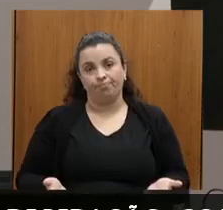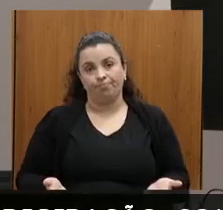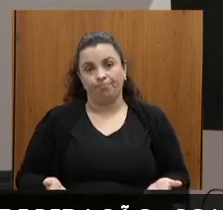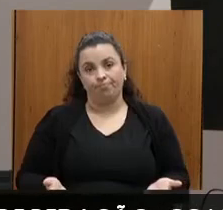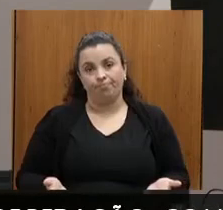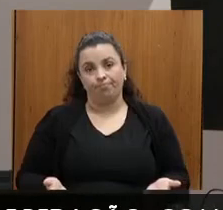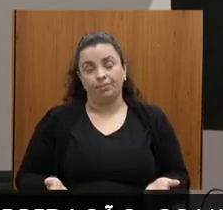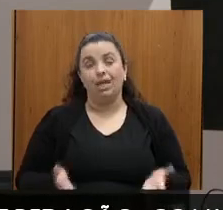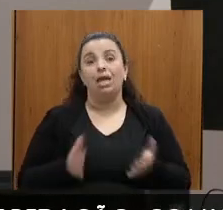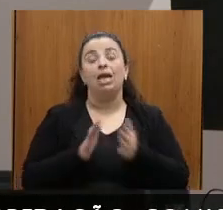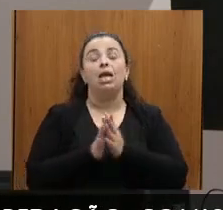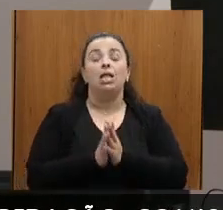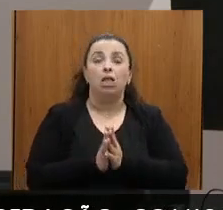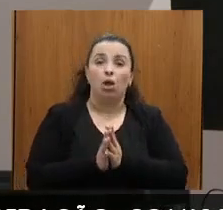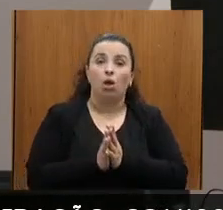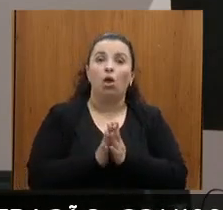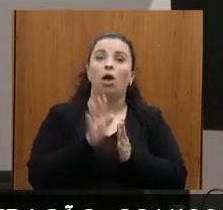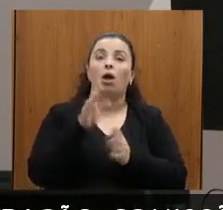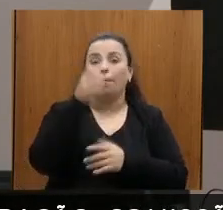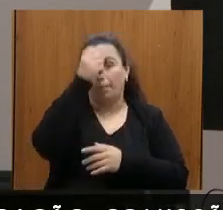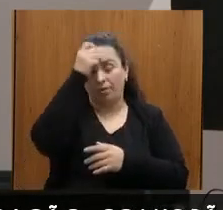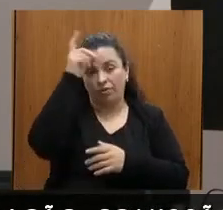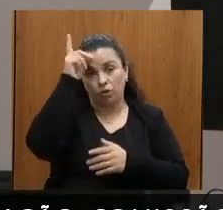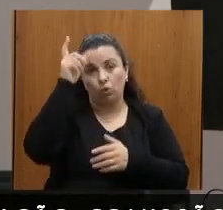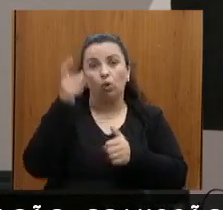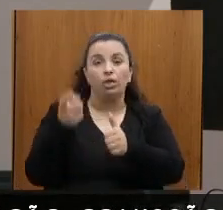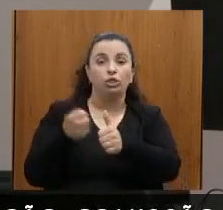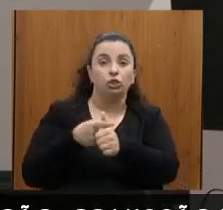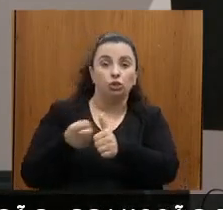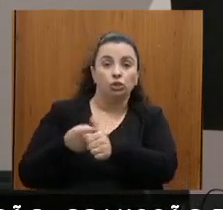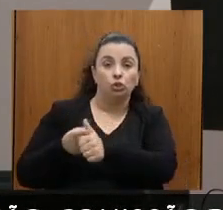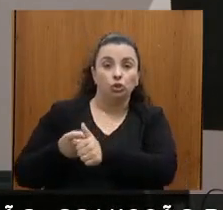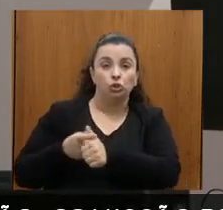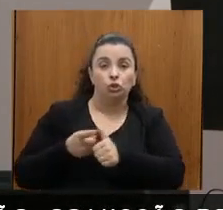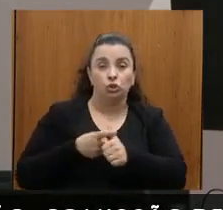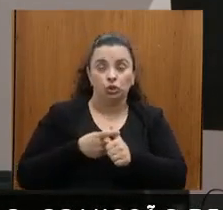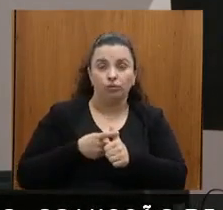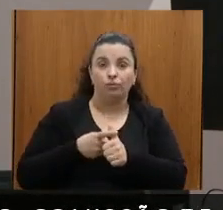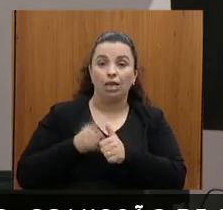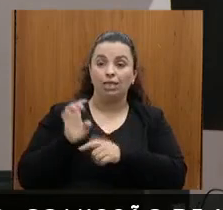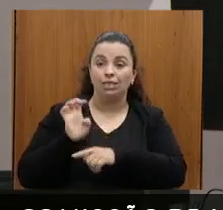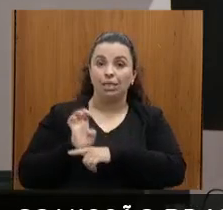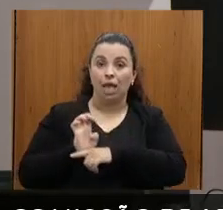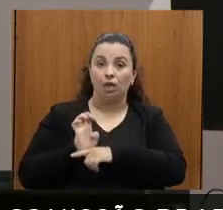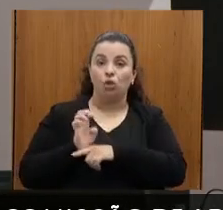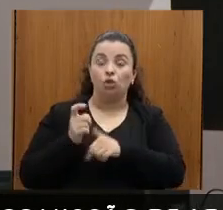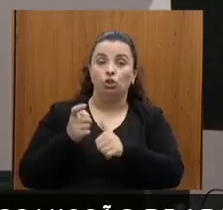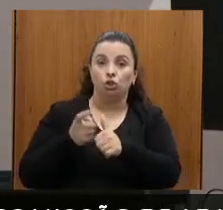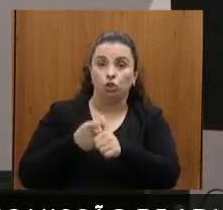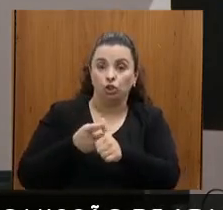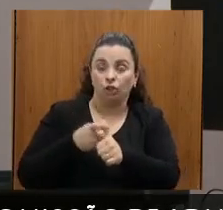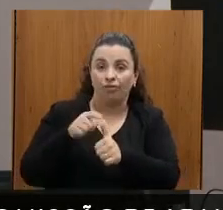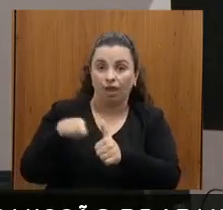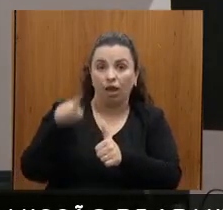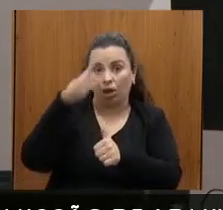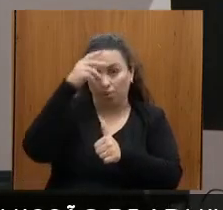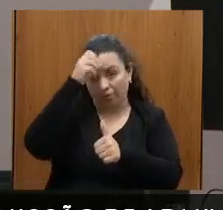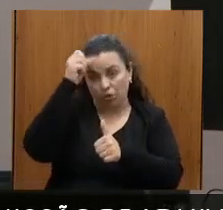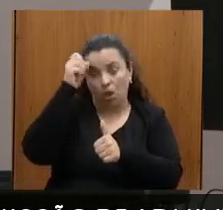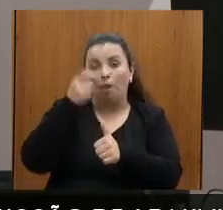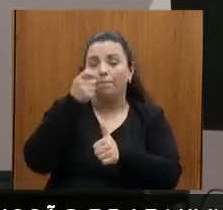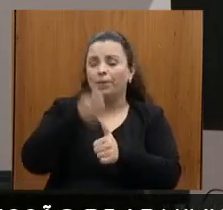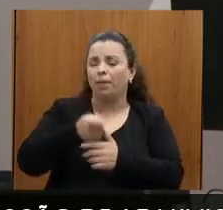prefeituras em Minas Gerais foram parceladas e são pagas religiosamente em dia.